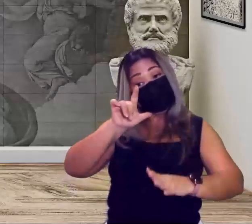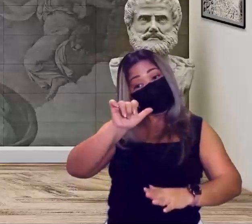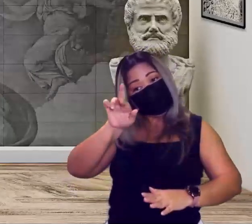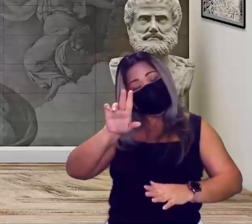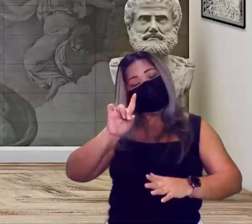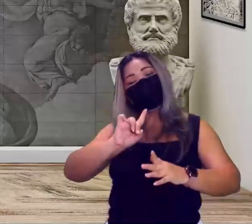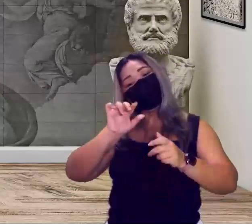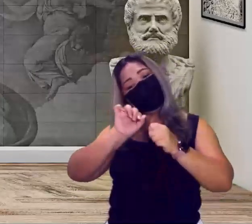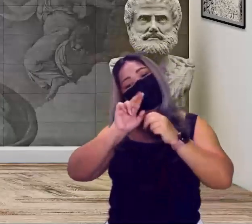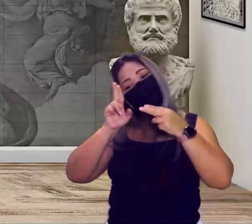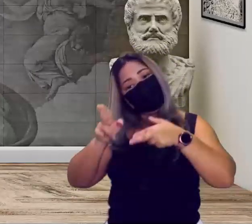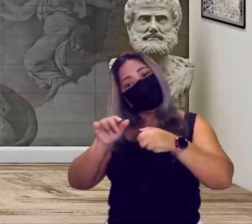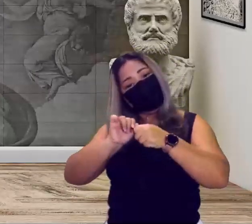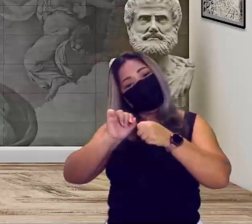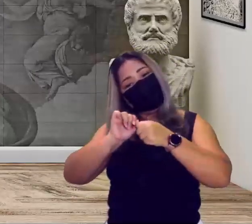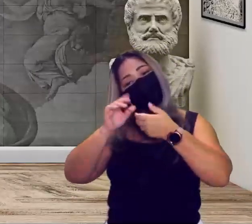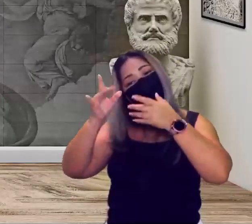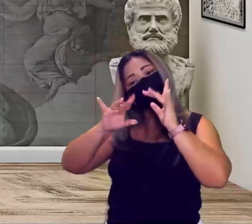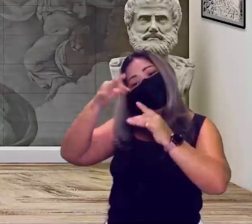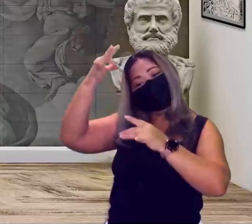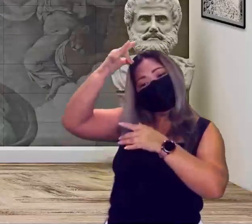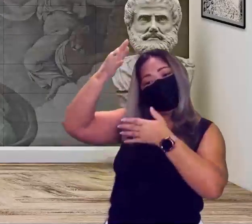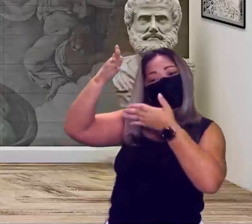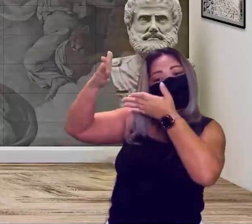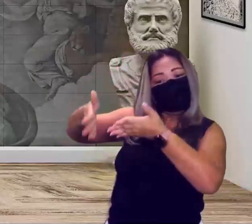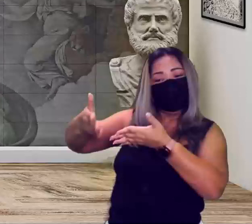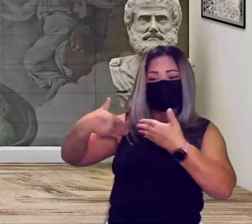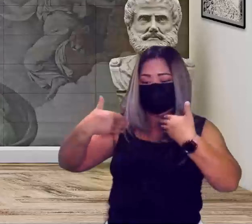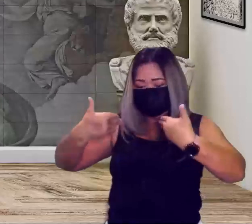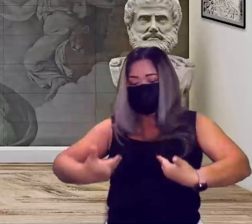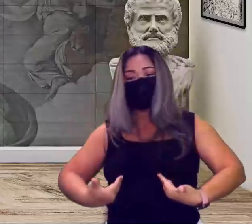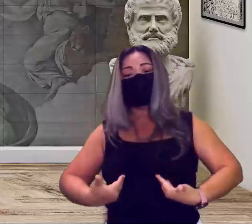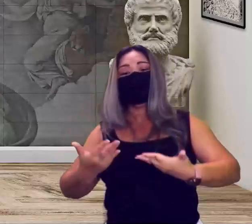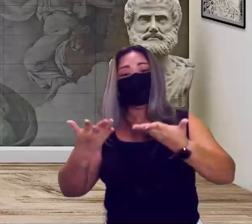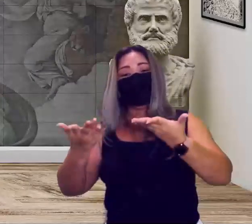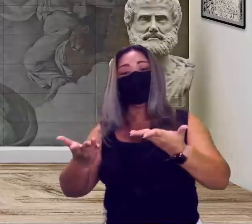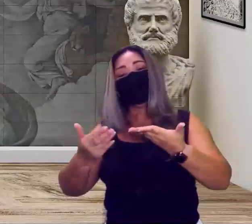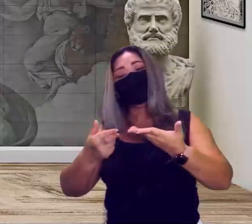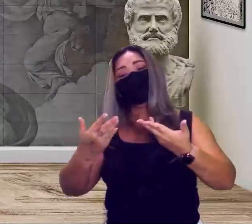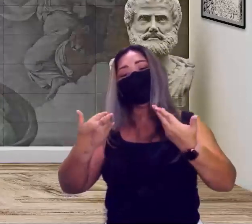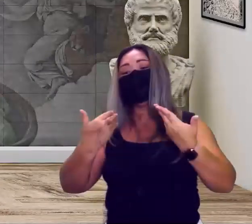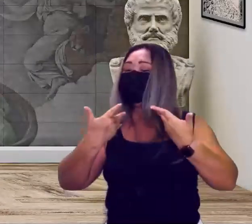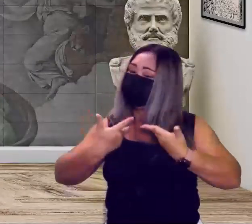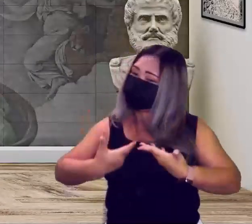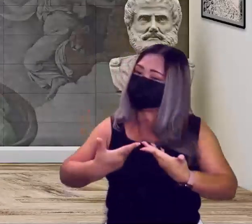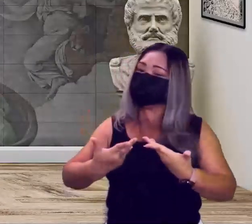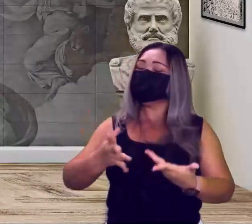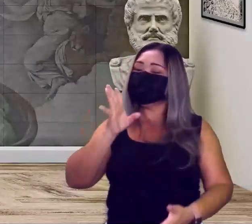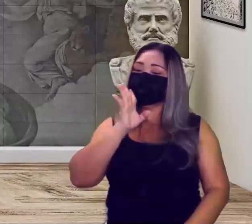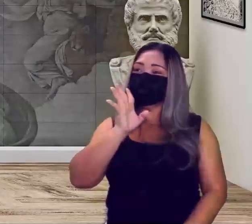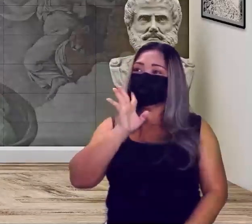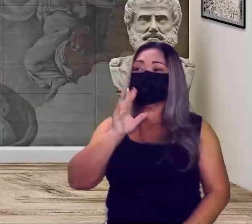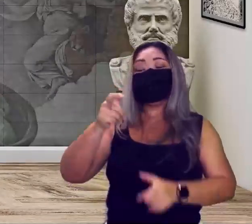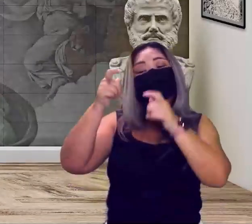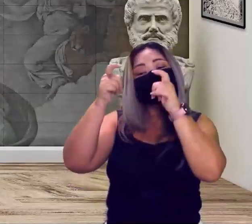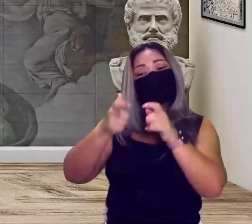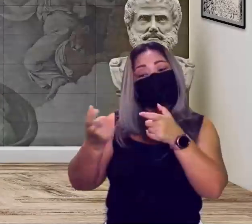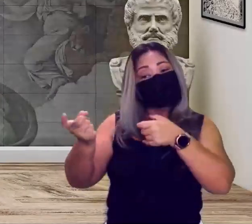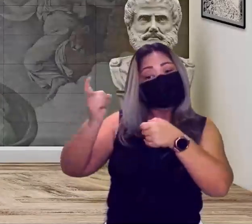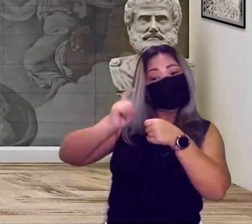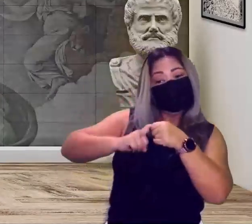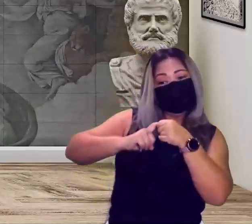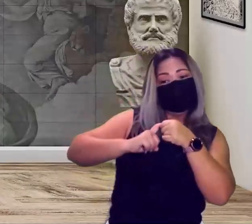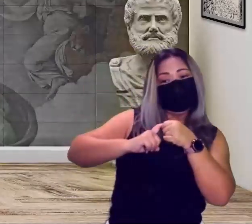onde eu repouso todo o meu espírito, meu corpo e descanso lá. Muito legal você ter um lugar para